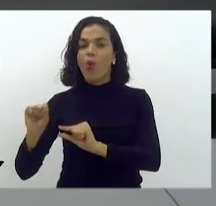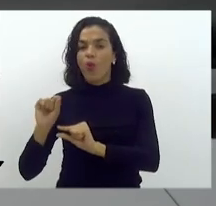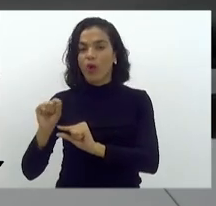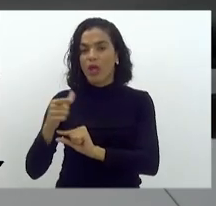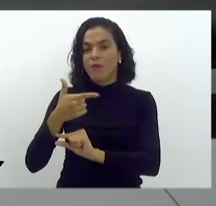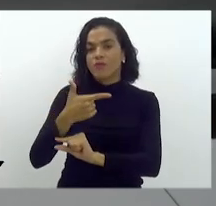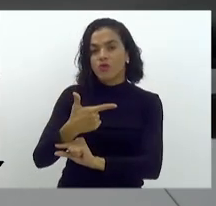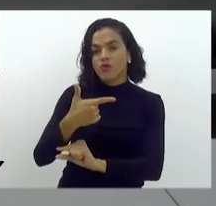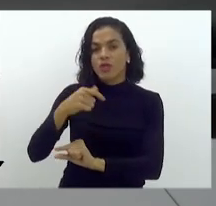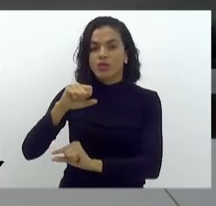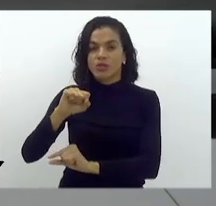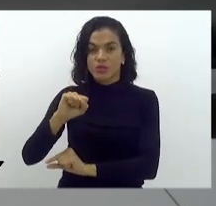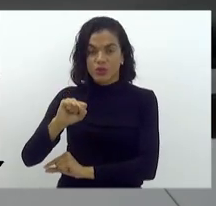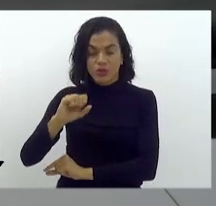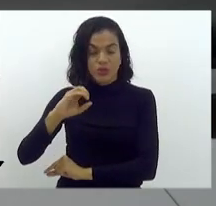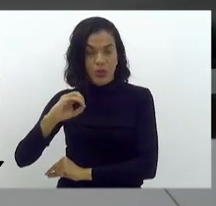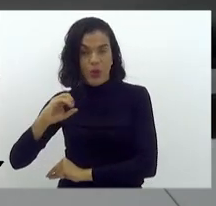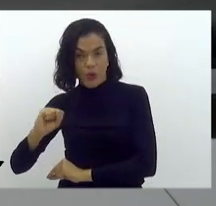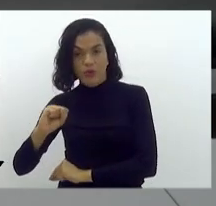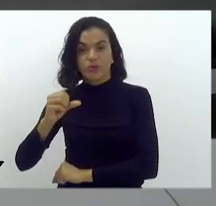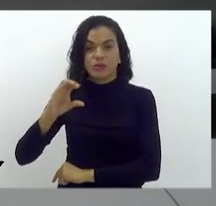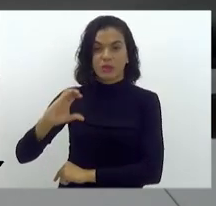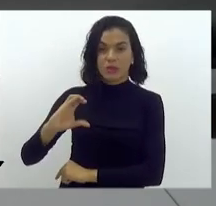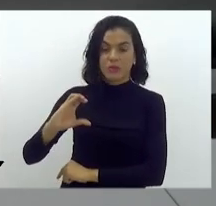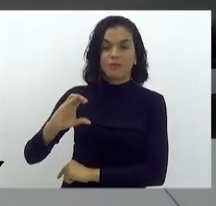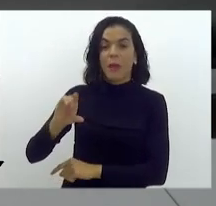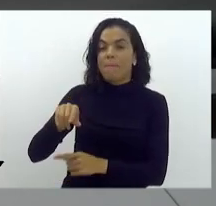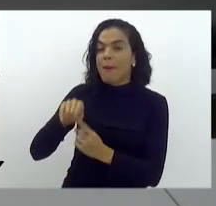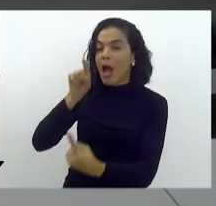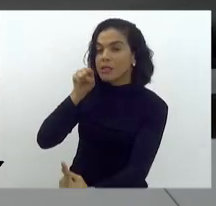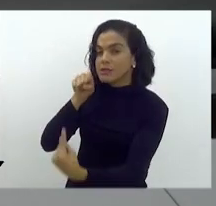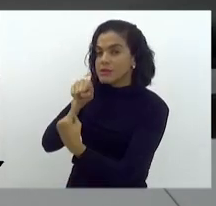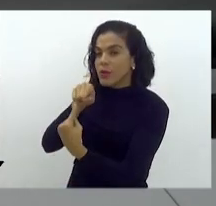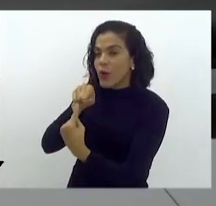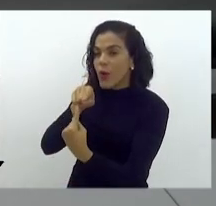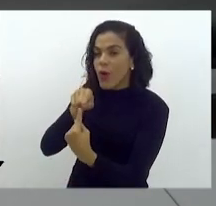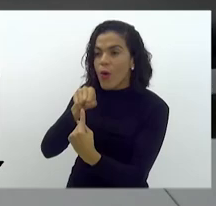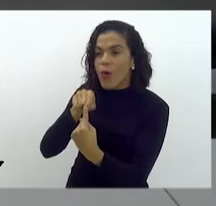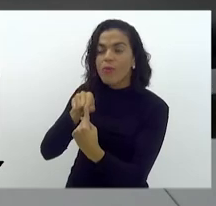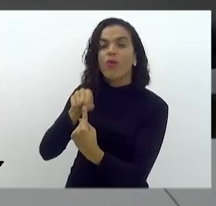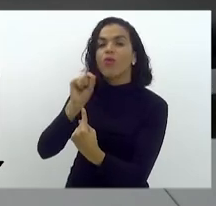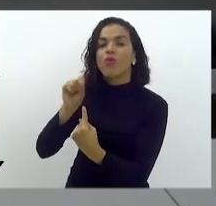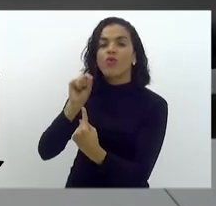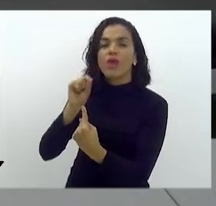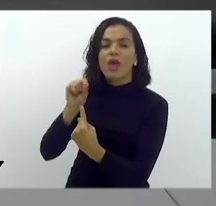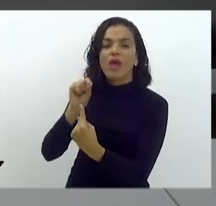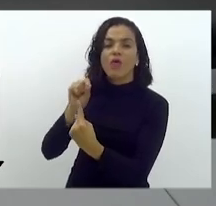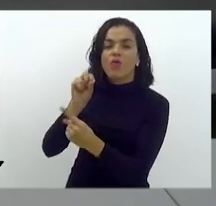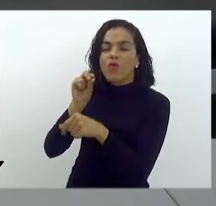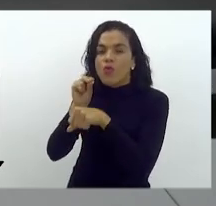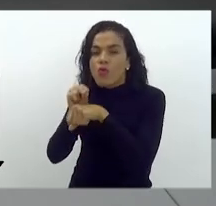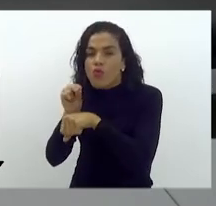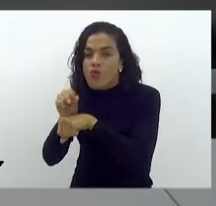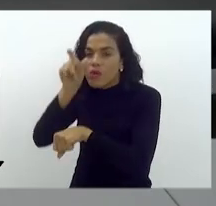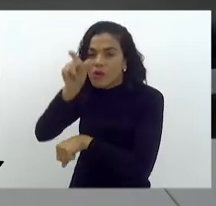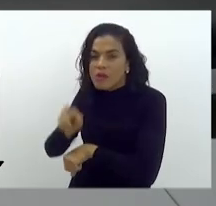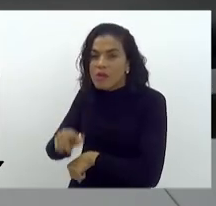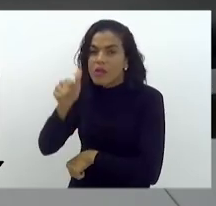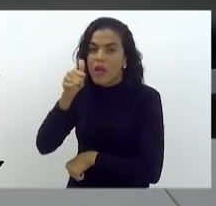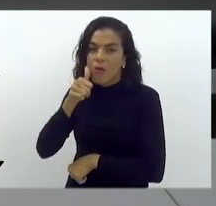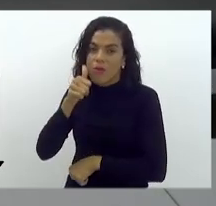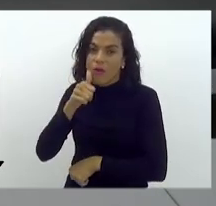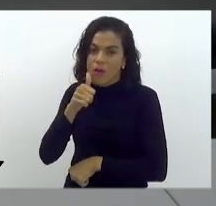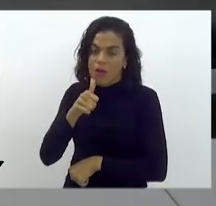ao 208 C uma vez que eu acho que tem mais a ver com a questão da Auto preservação da mulher que ela sempre tem que infelizmente